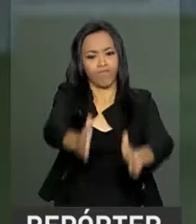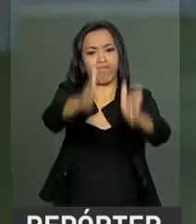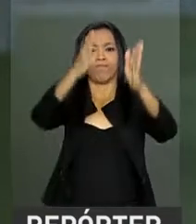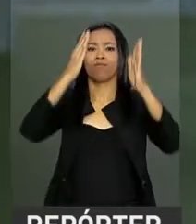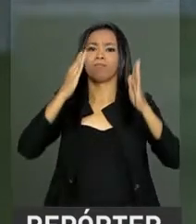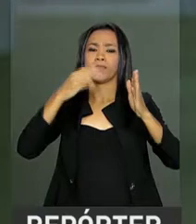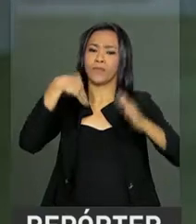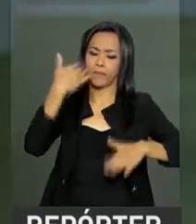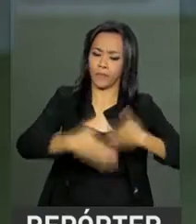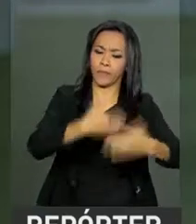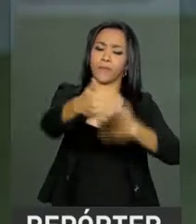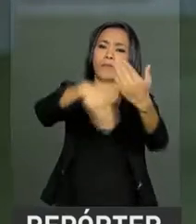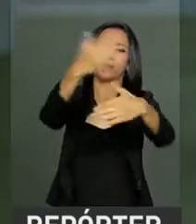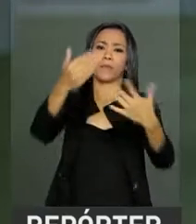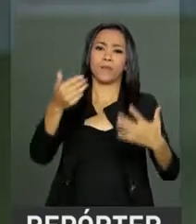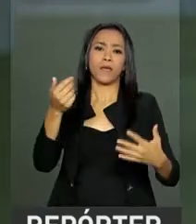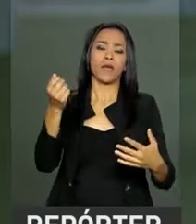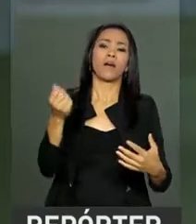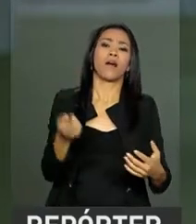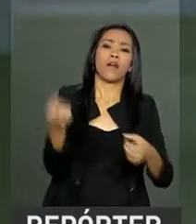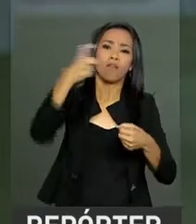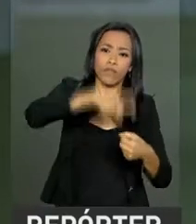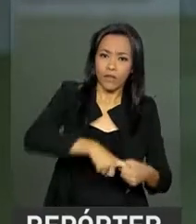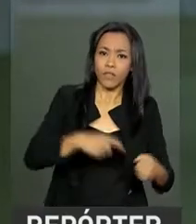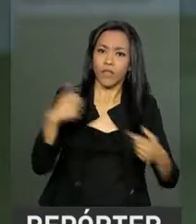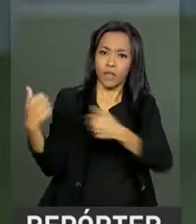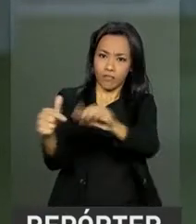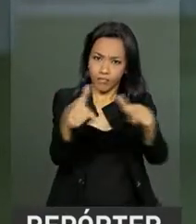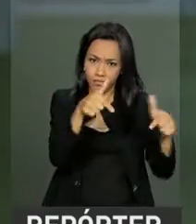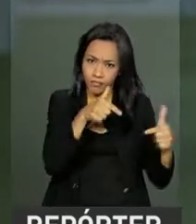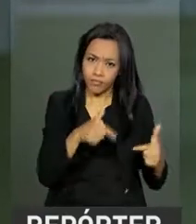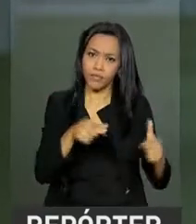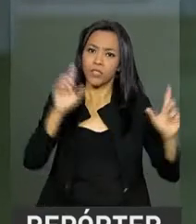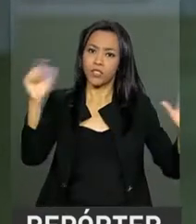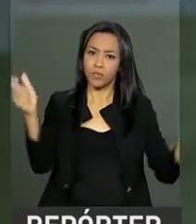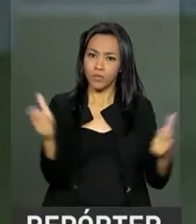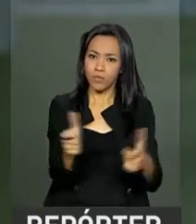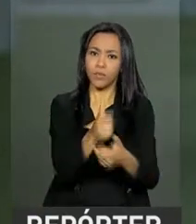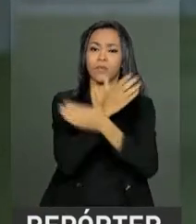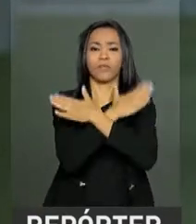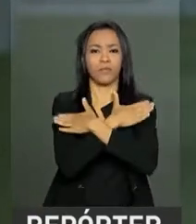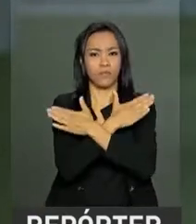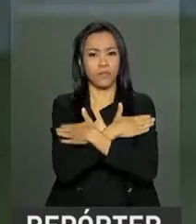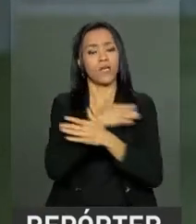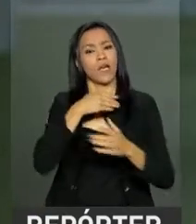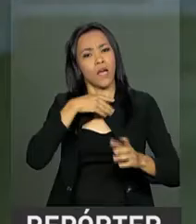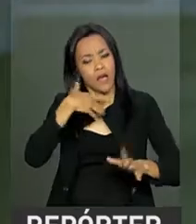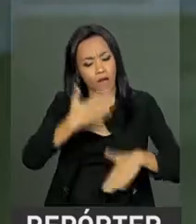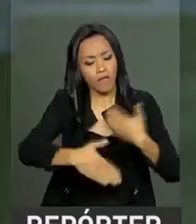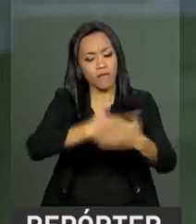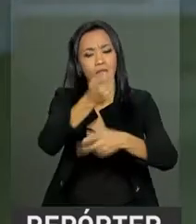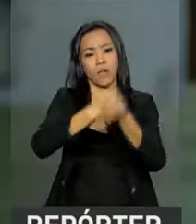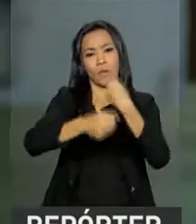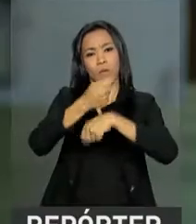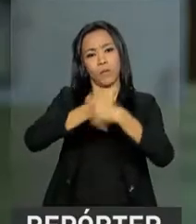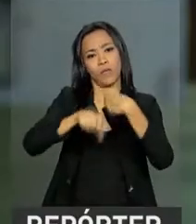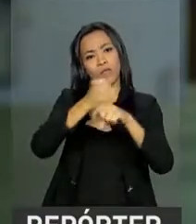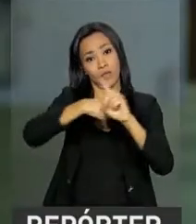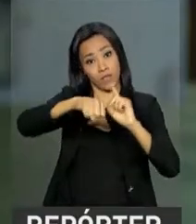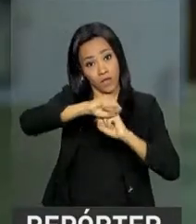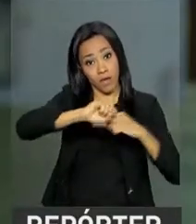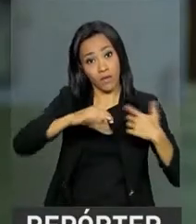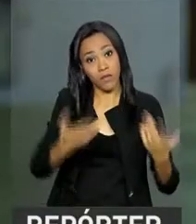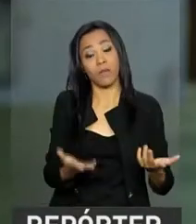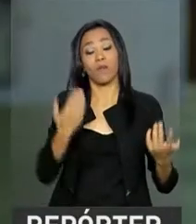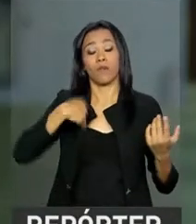para recuperarmos os empregos para recuperarmos as possibilidades do avanço da economia e do avanço social eu acho